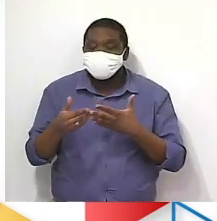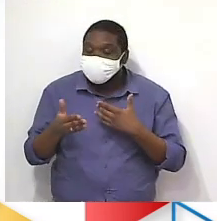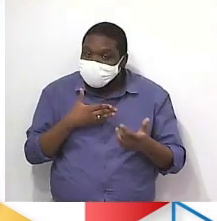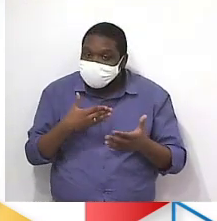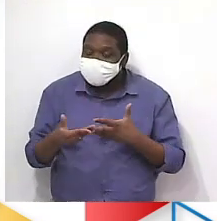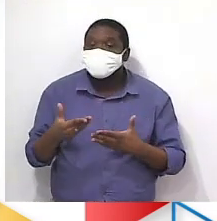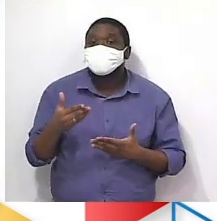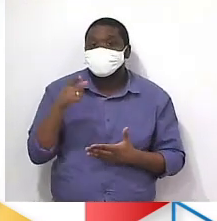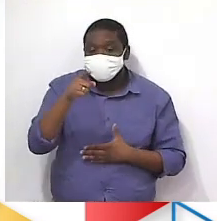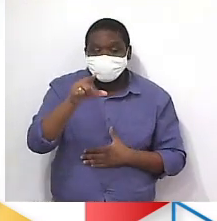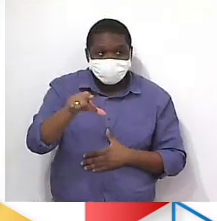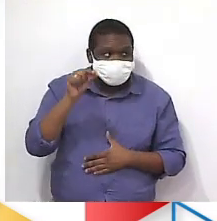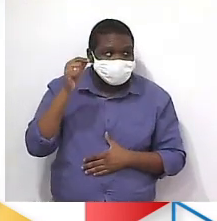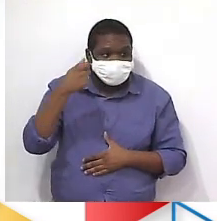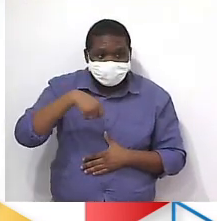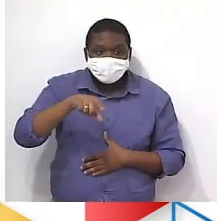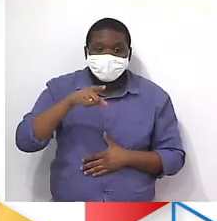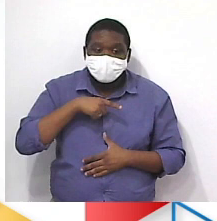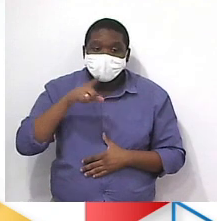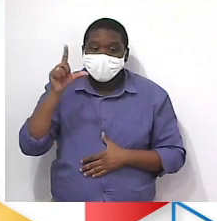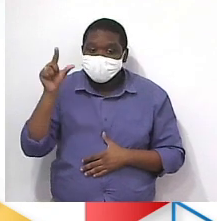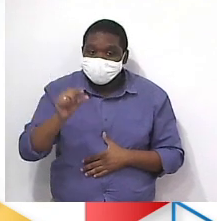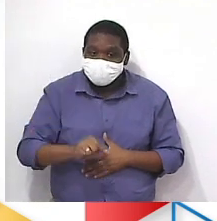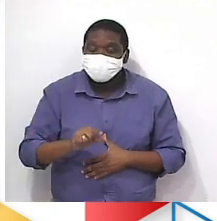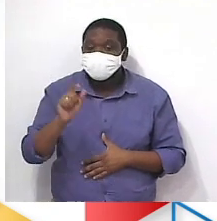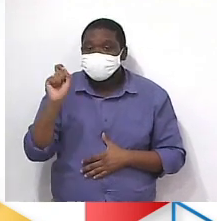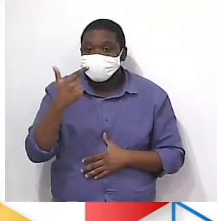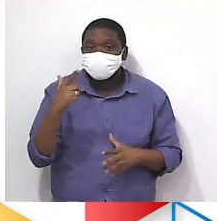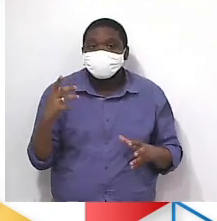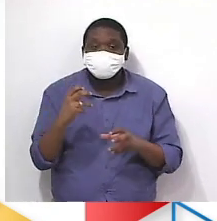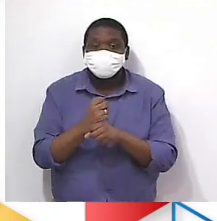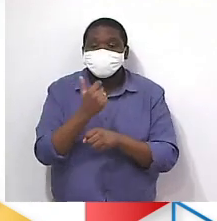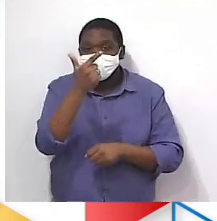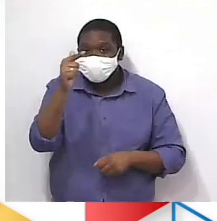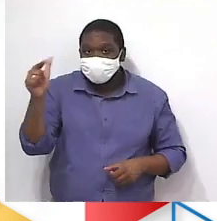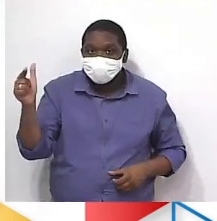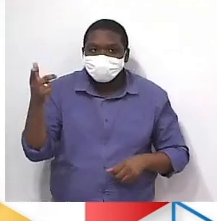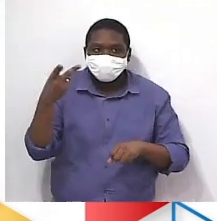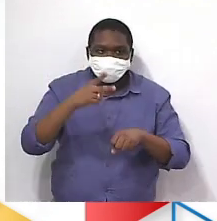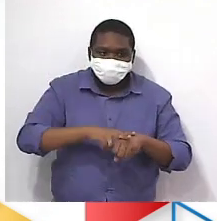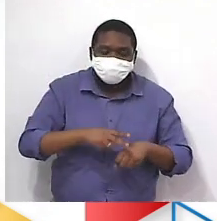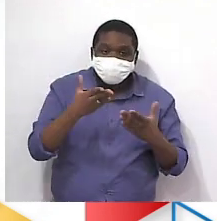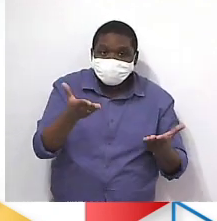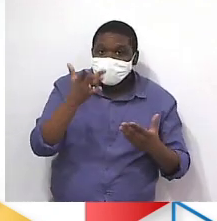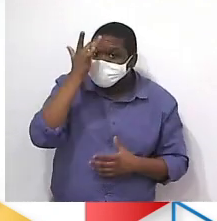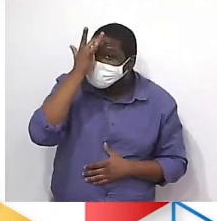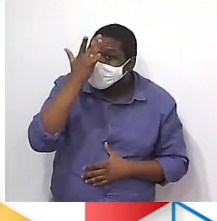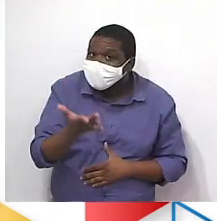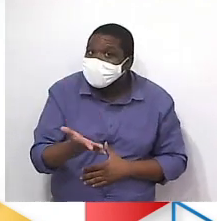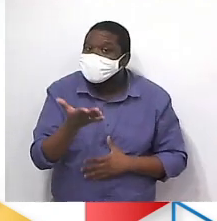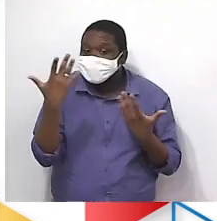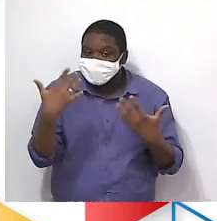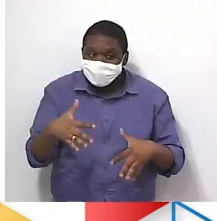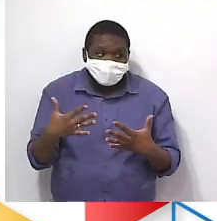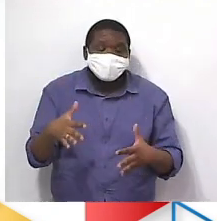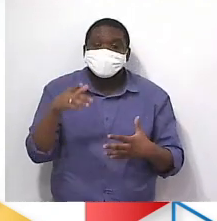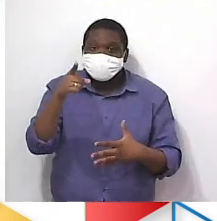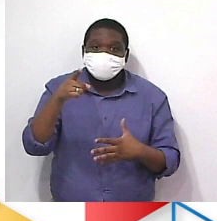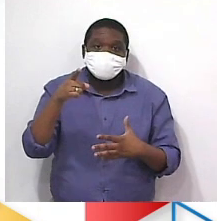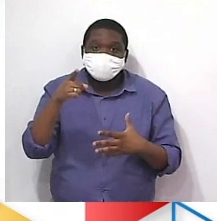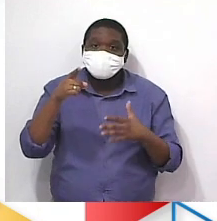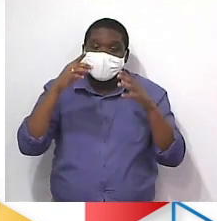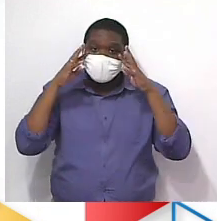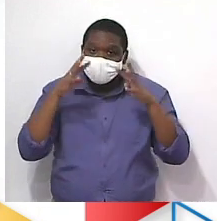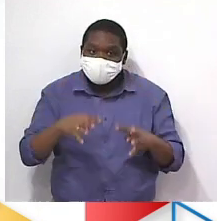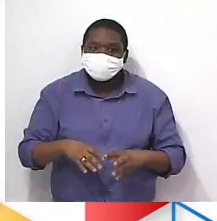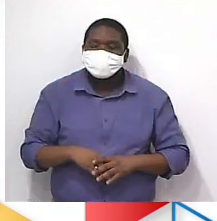você escolher tem que ser menor que a soma dos outros dois. E é muito fácil disso. Presta bem atenção. Presta bem